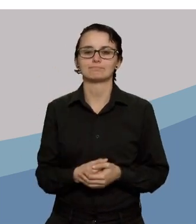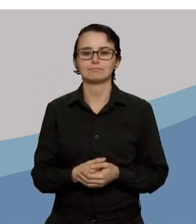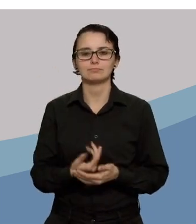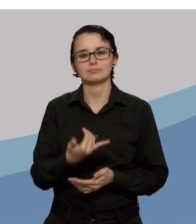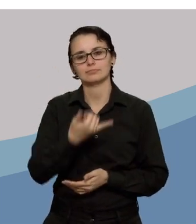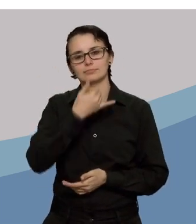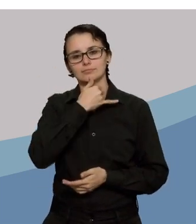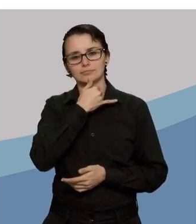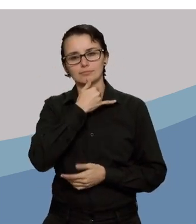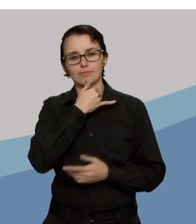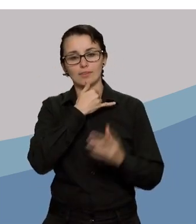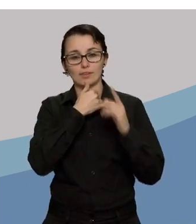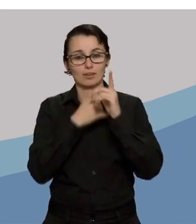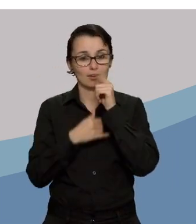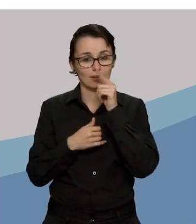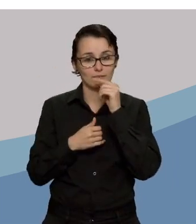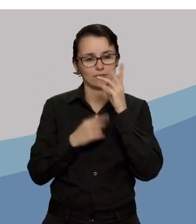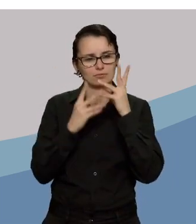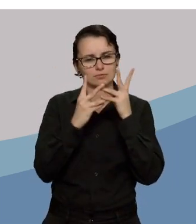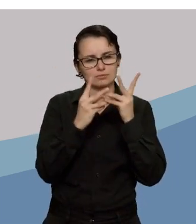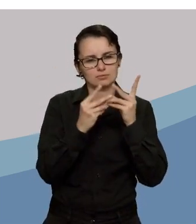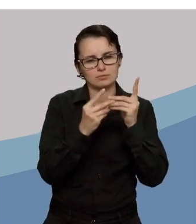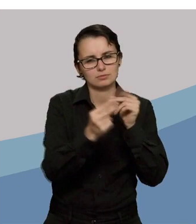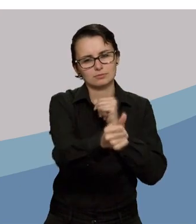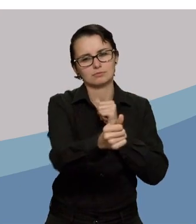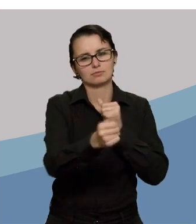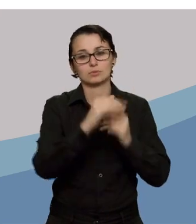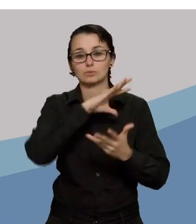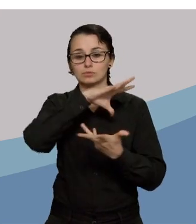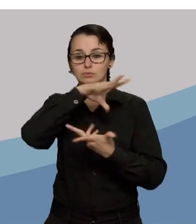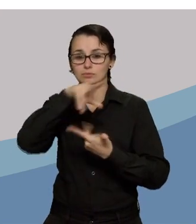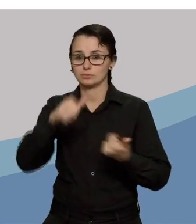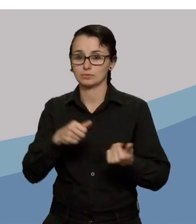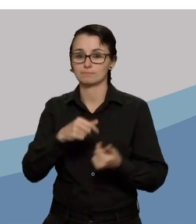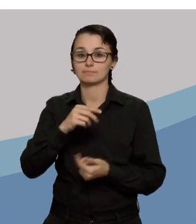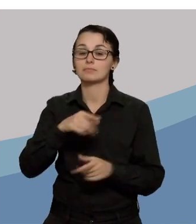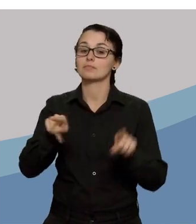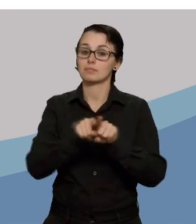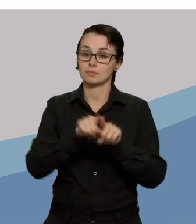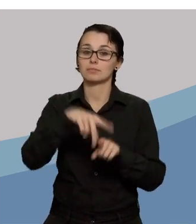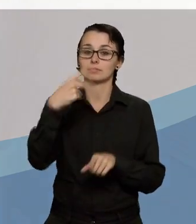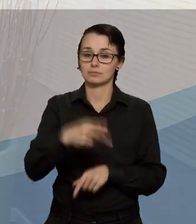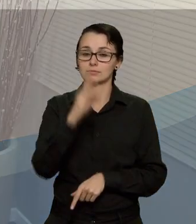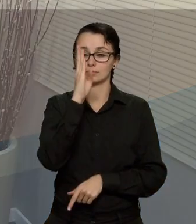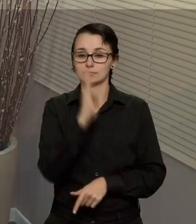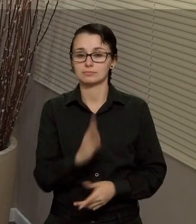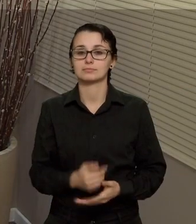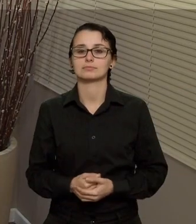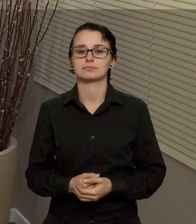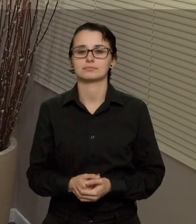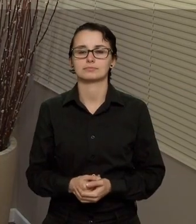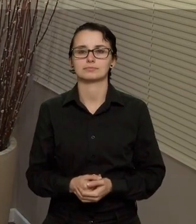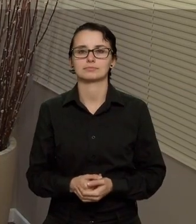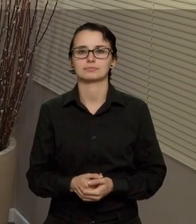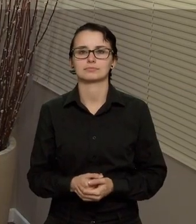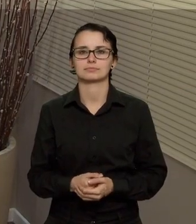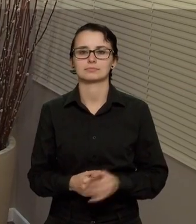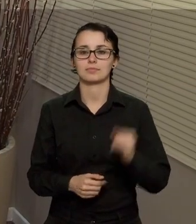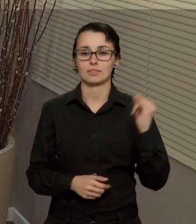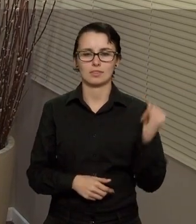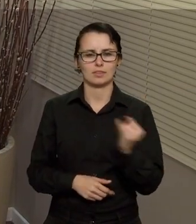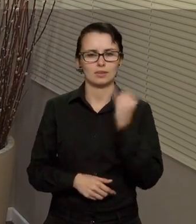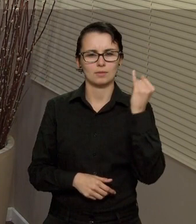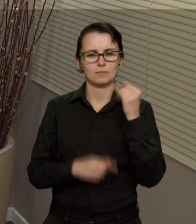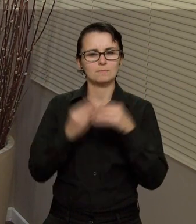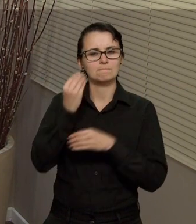que, infelizmente, ainda é escasso em muitas regiões do planeta, inclusive no Brasil. Uma importante